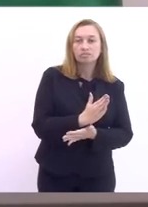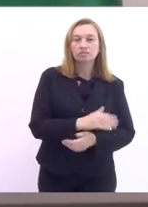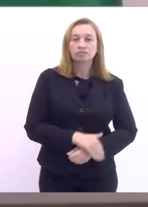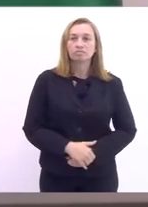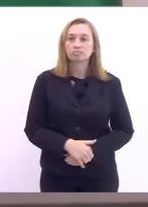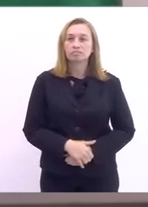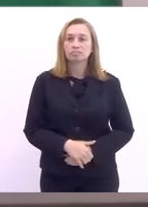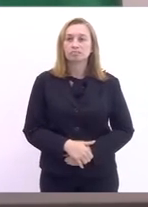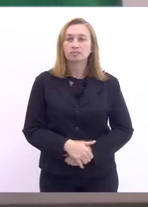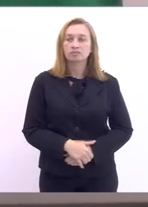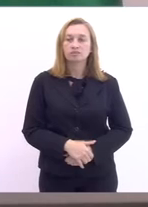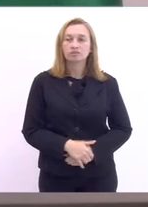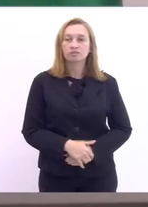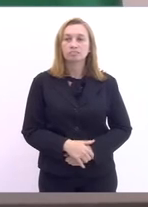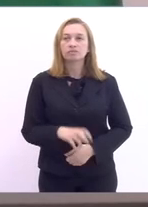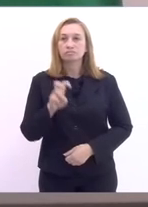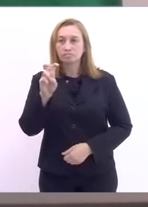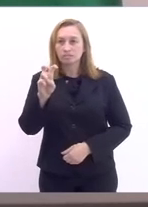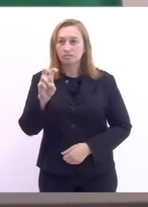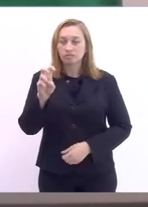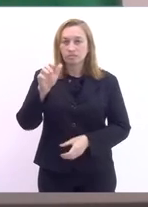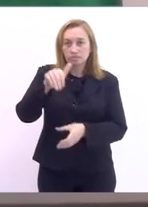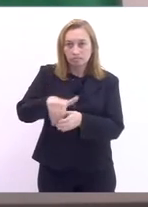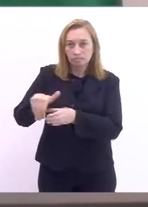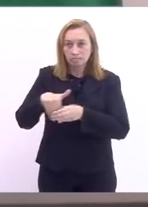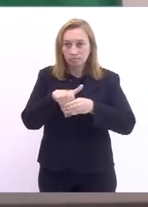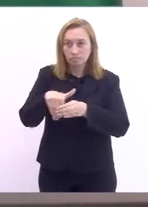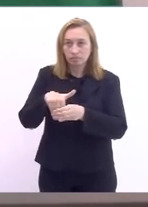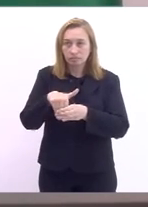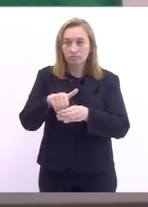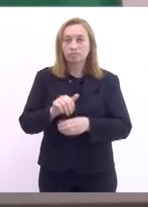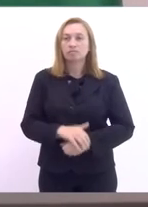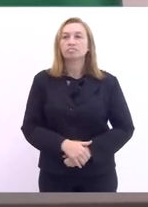por 5 votos